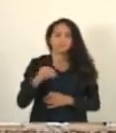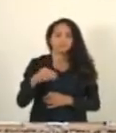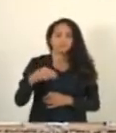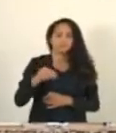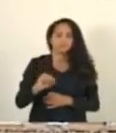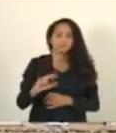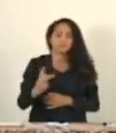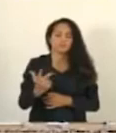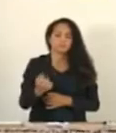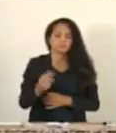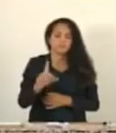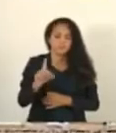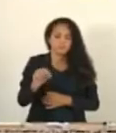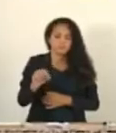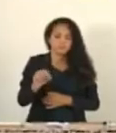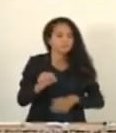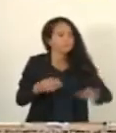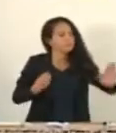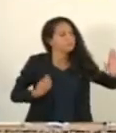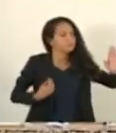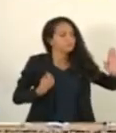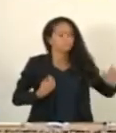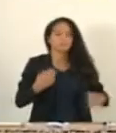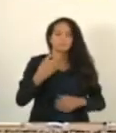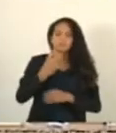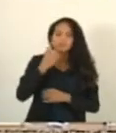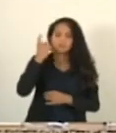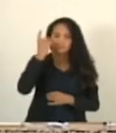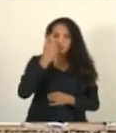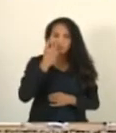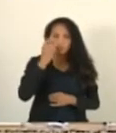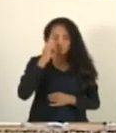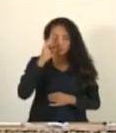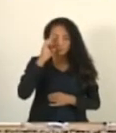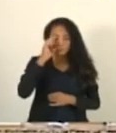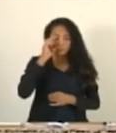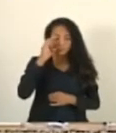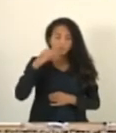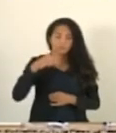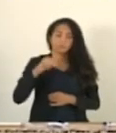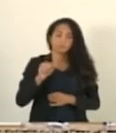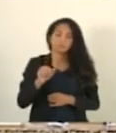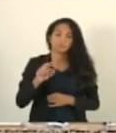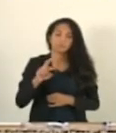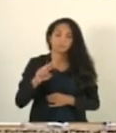Vai não. Presente. Presente. Deputado Marcelo